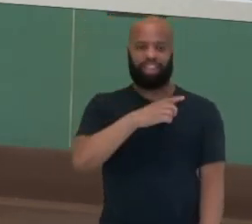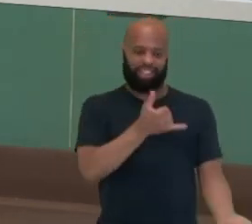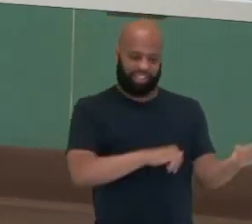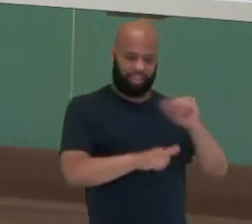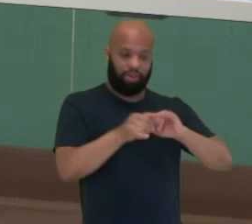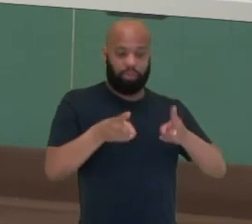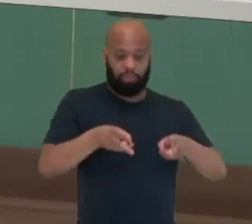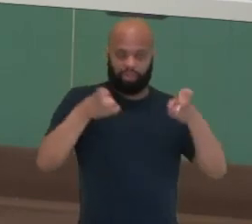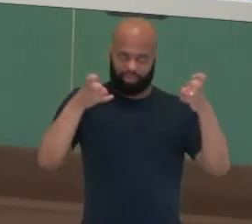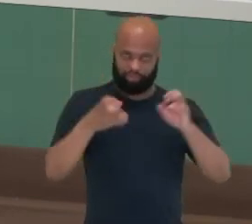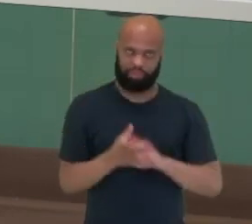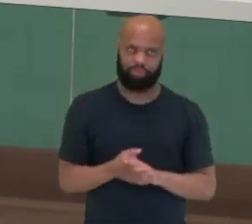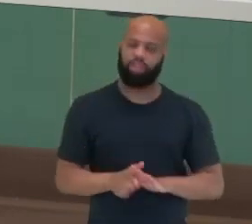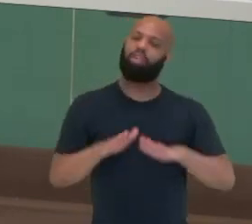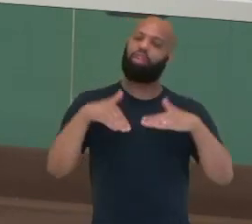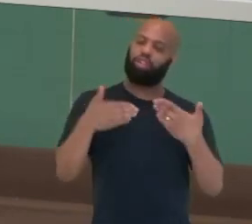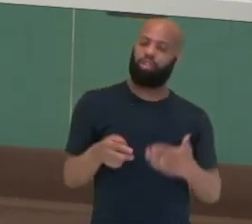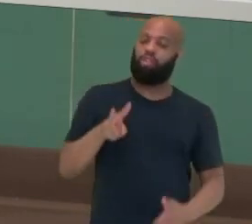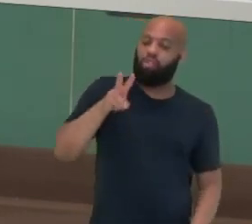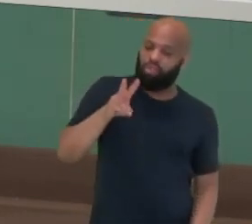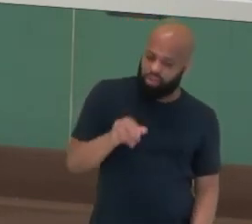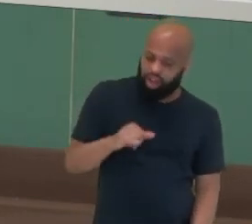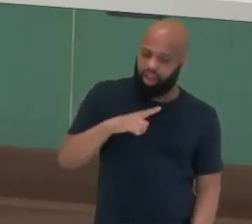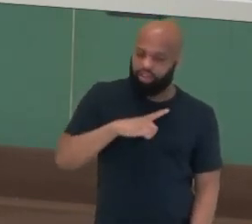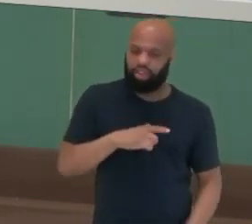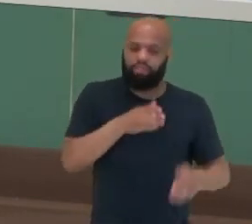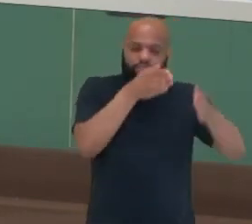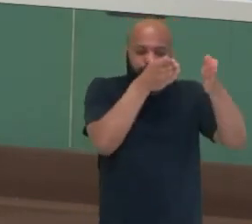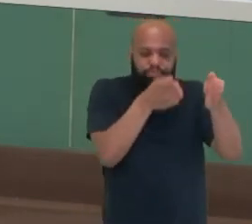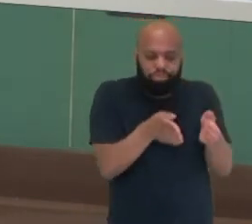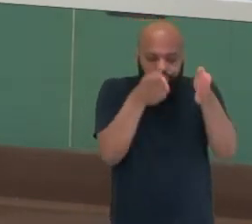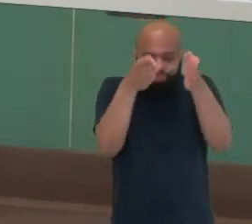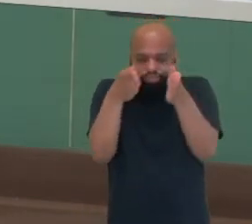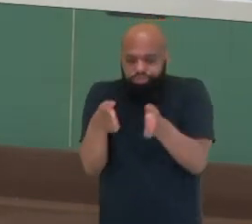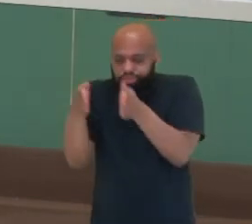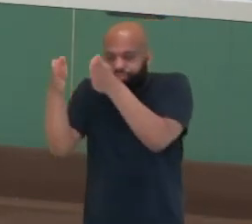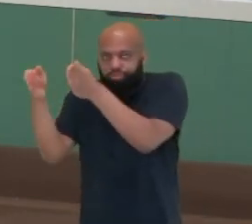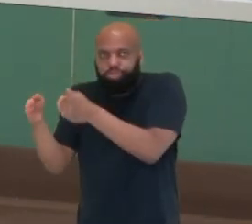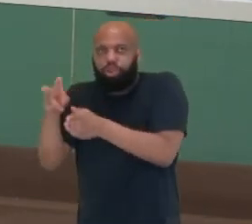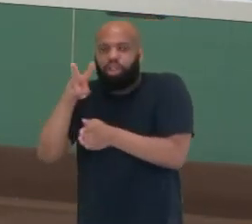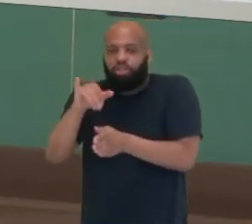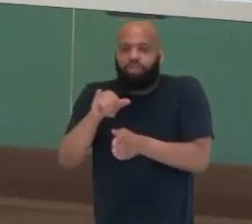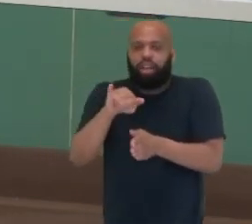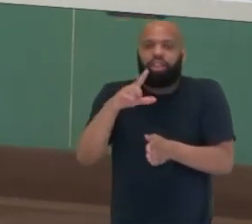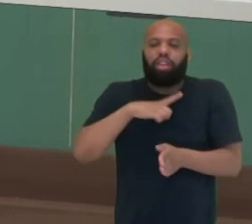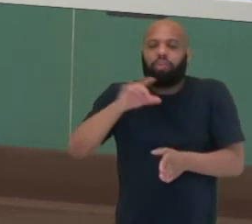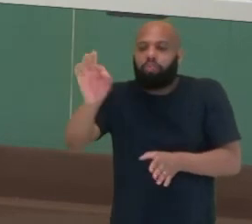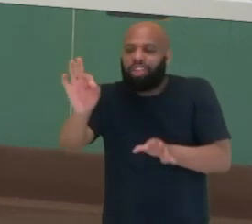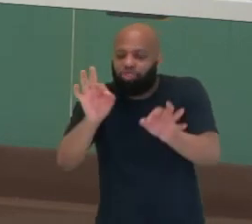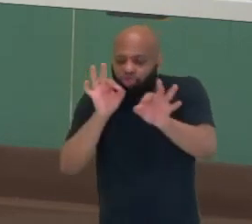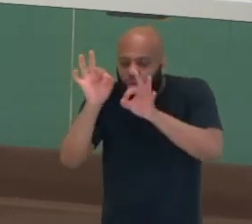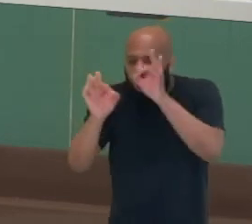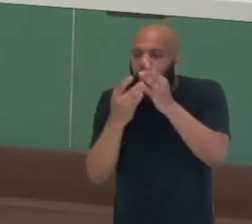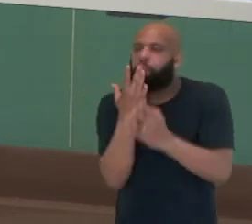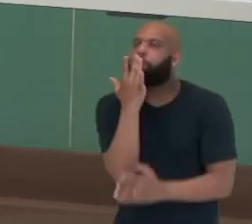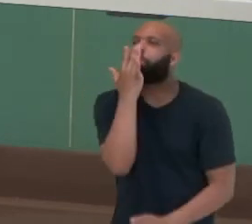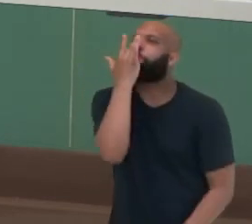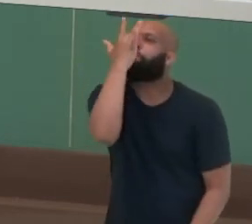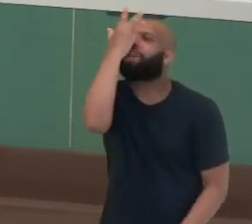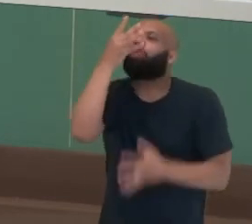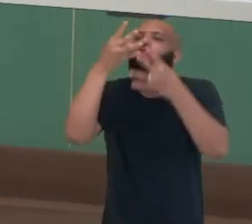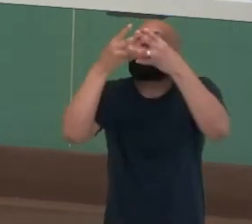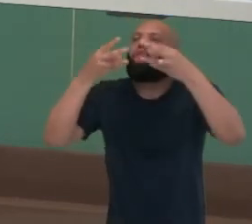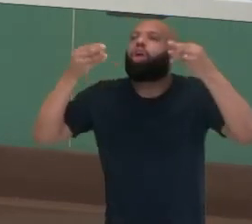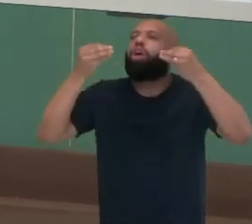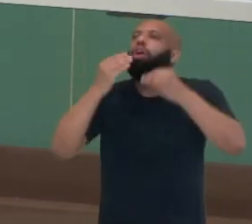quimiorreceptores. Vai ter todo esse processo de diluir essas partículas e aí começa a